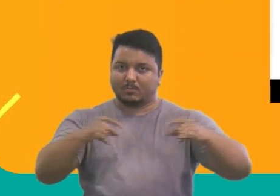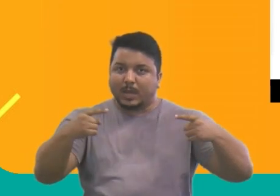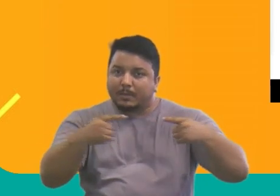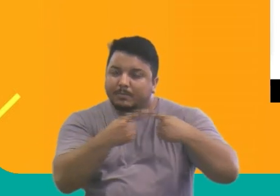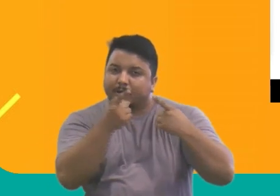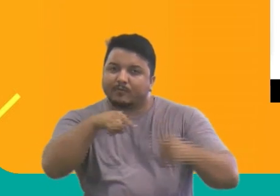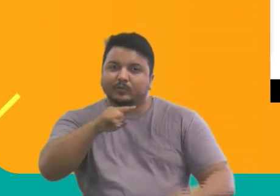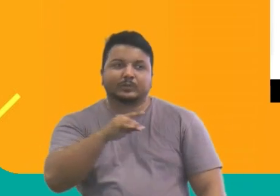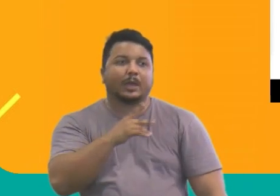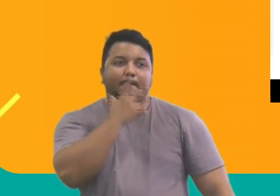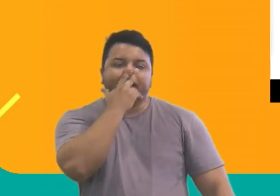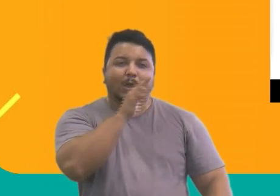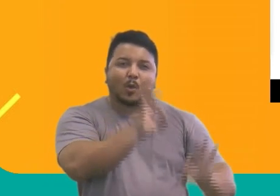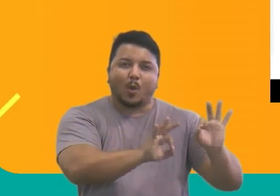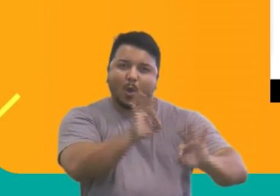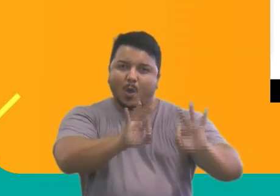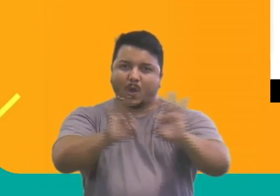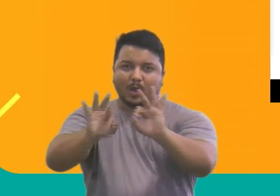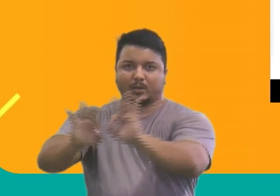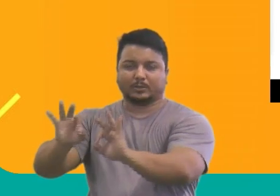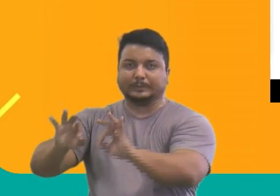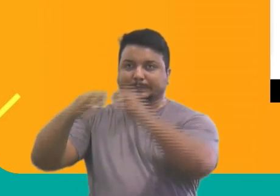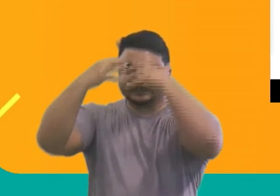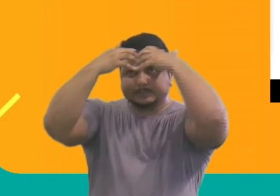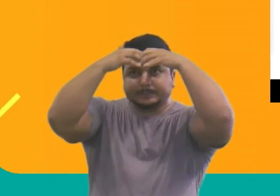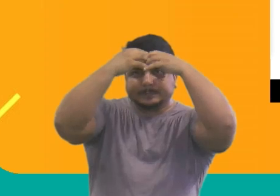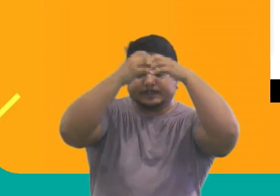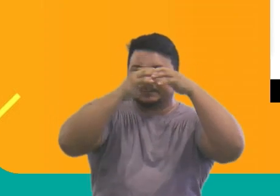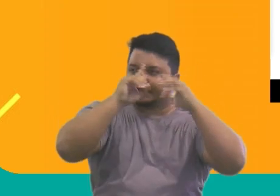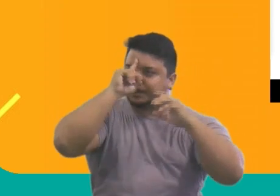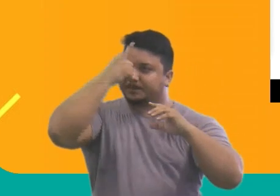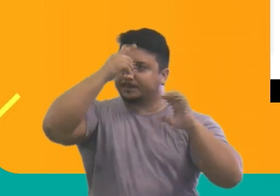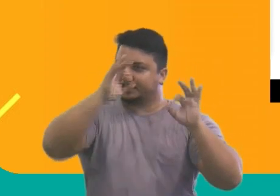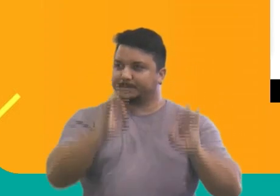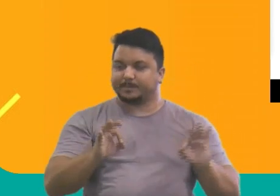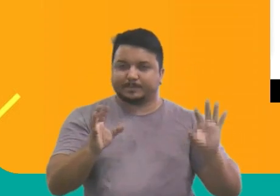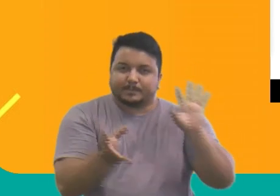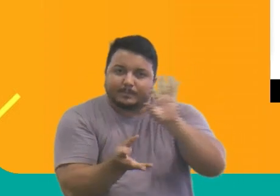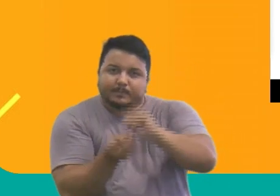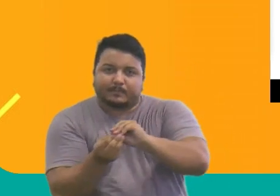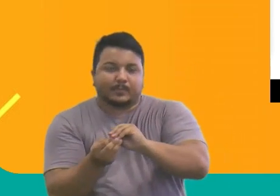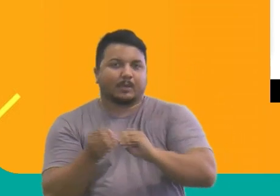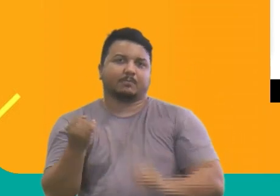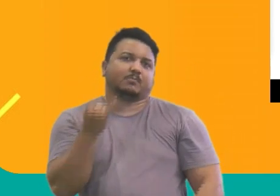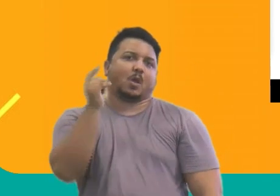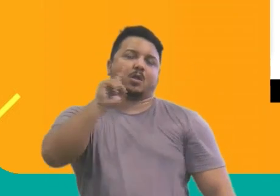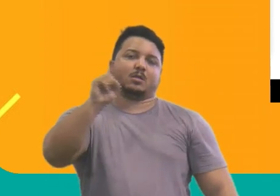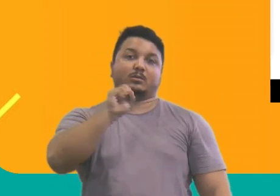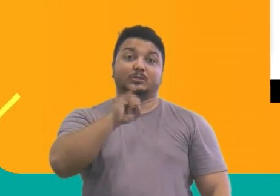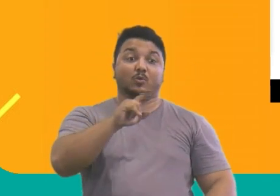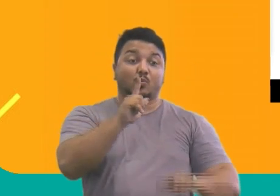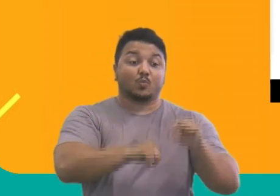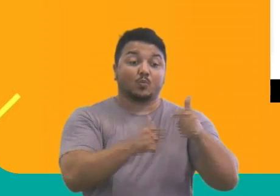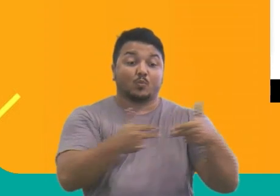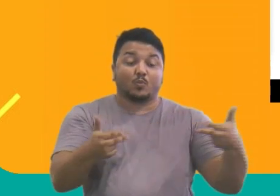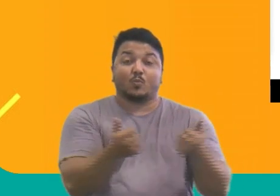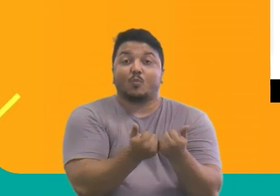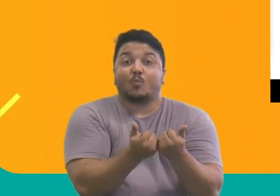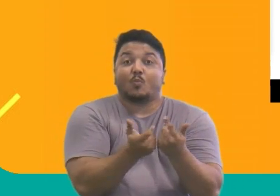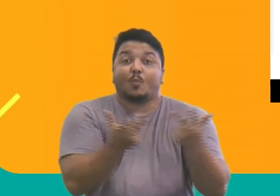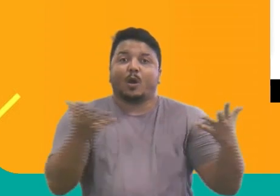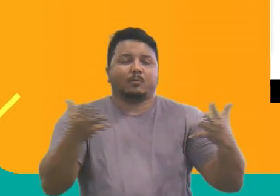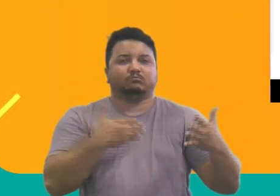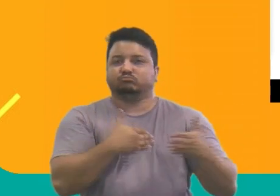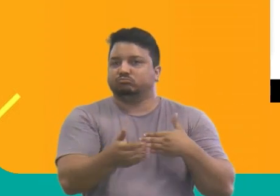você organize a sua mente numa ideia. Não importa quantas substâncias químicas vão ter